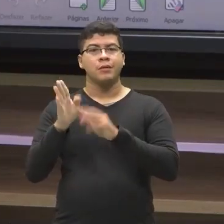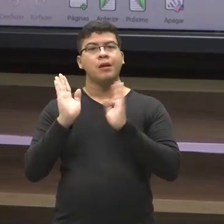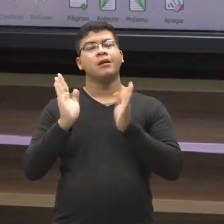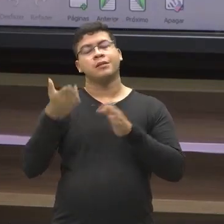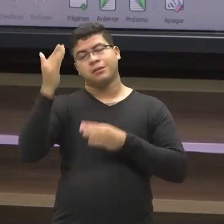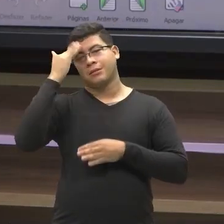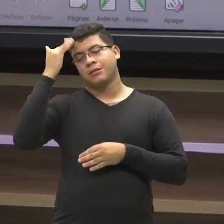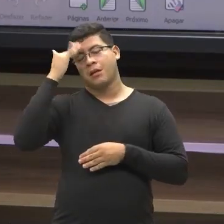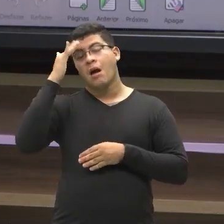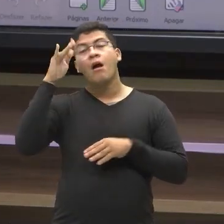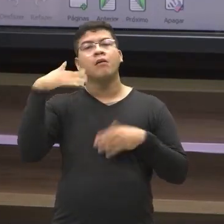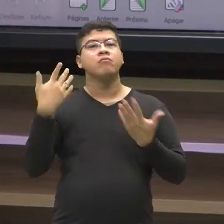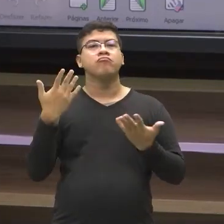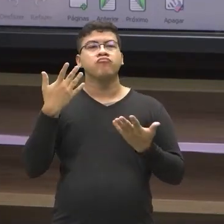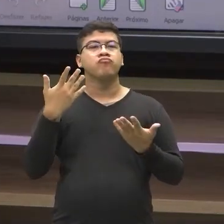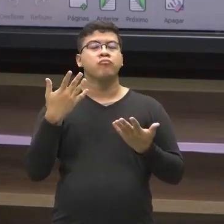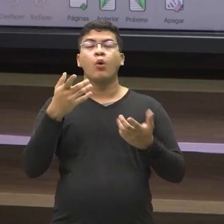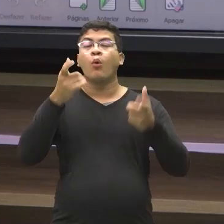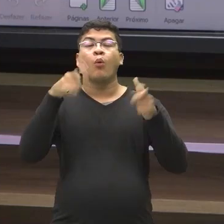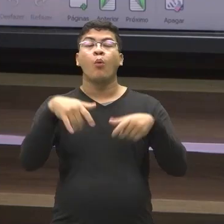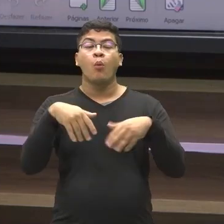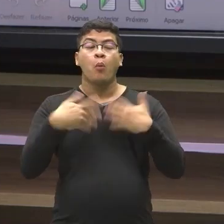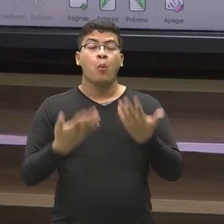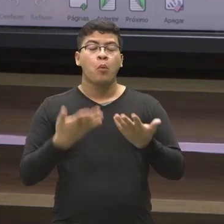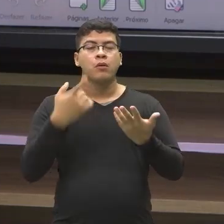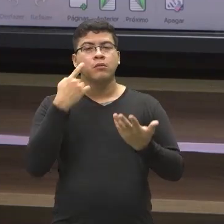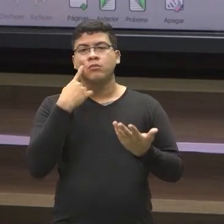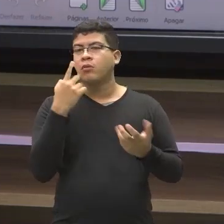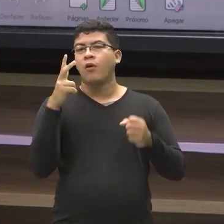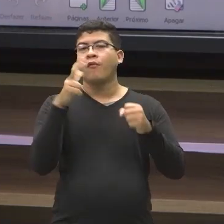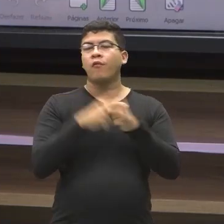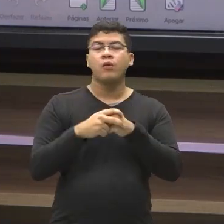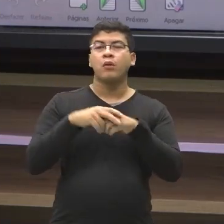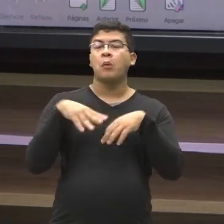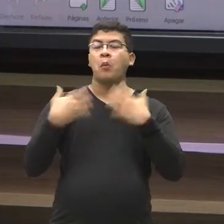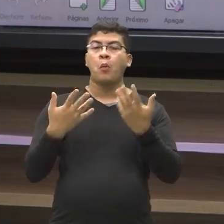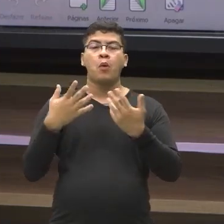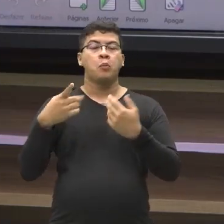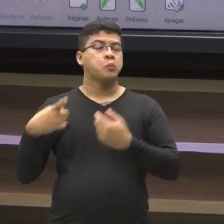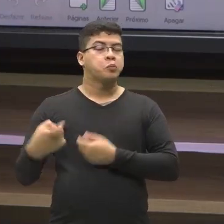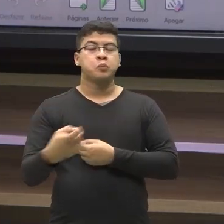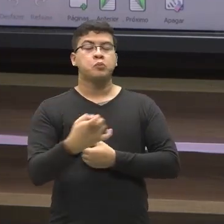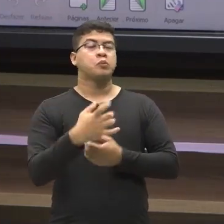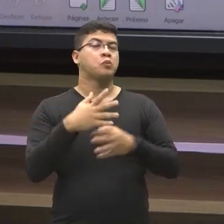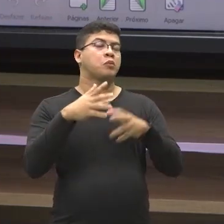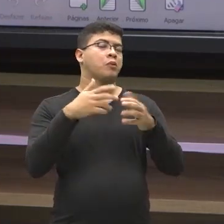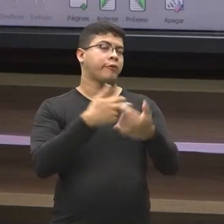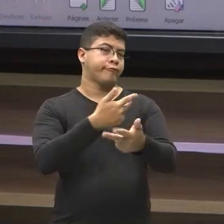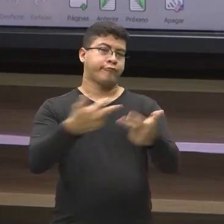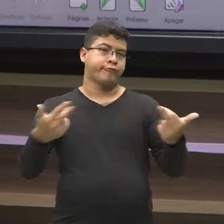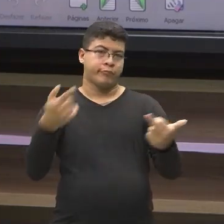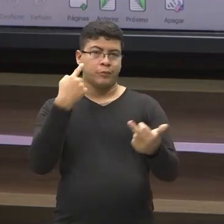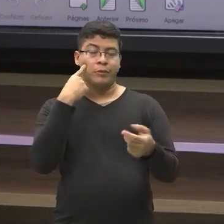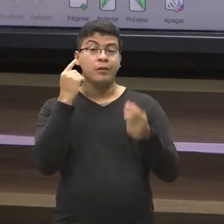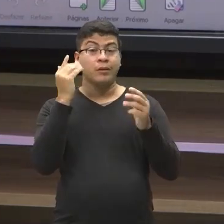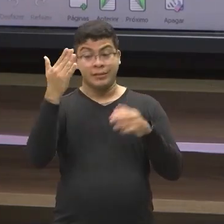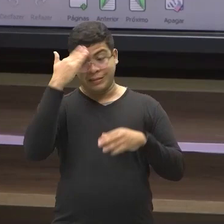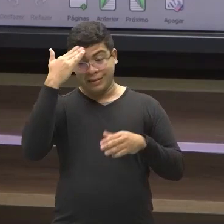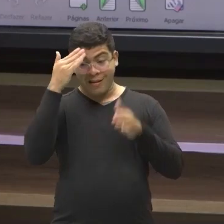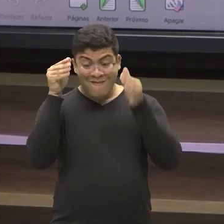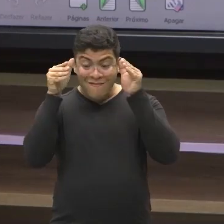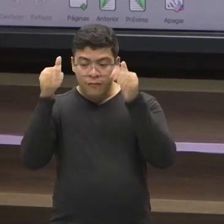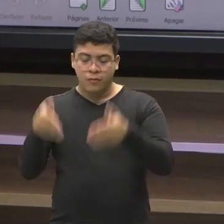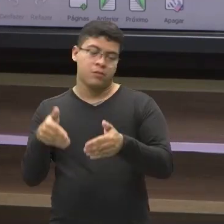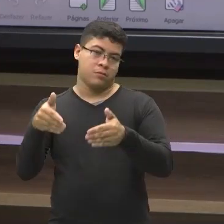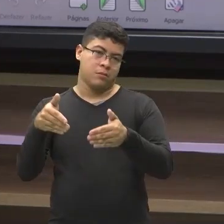e saiba qual é a bactéria específica, qual é o vírus, qual é o fungo, qual é o protozoário, porque aí eu faço esse tratamento específico e consigo